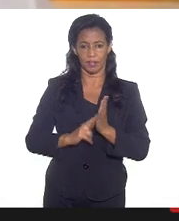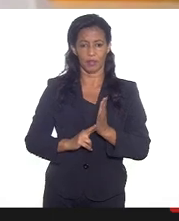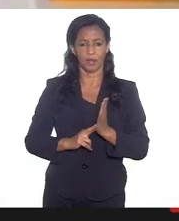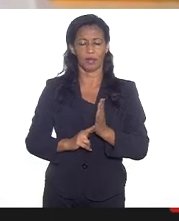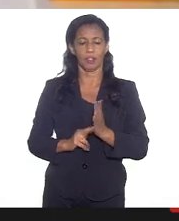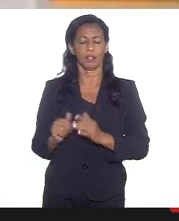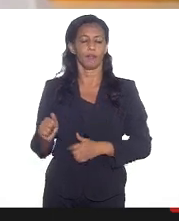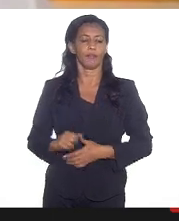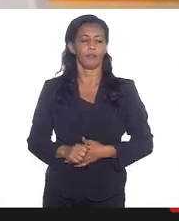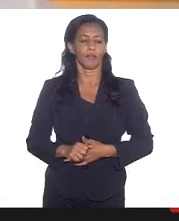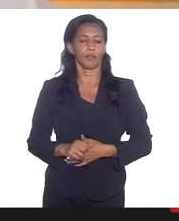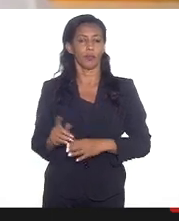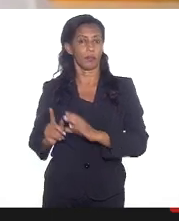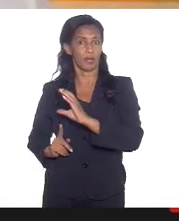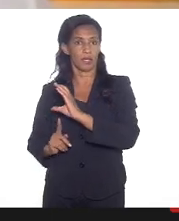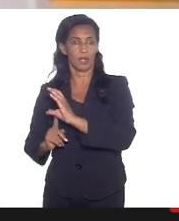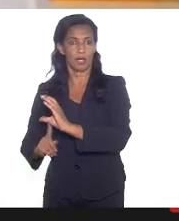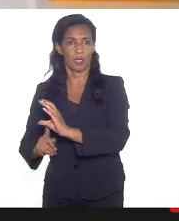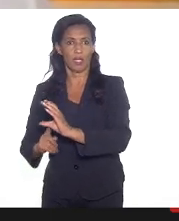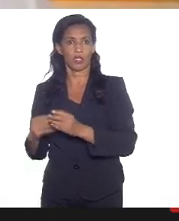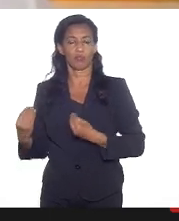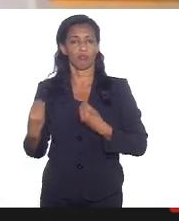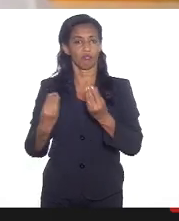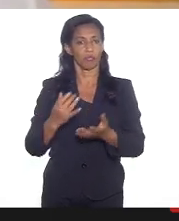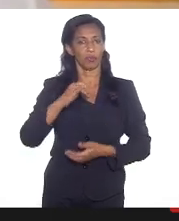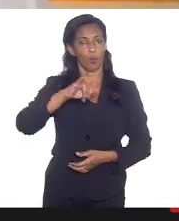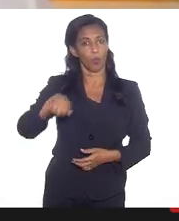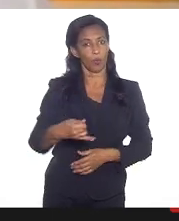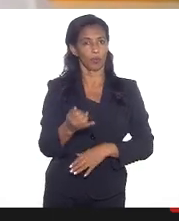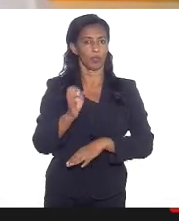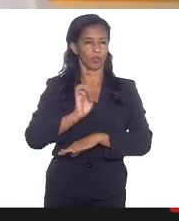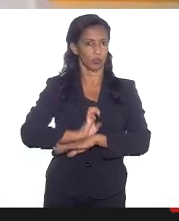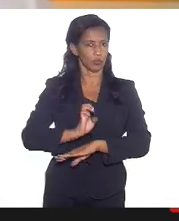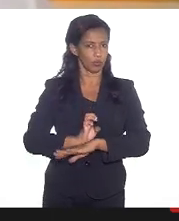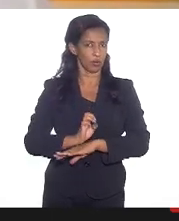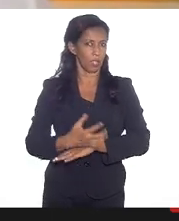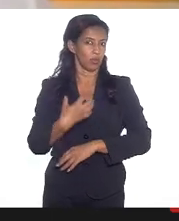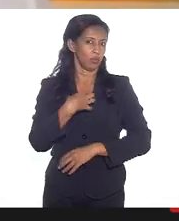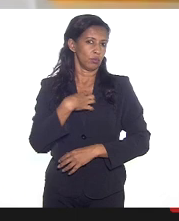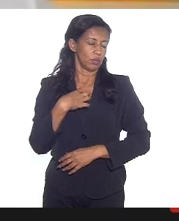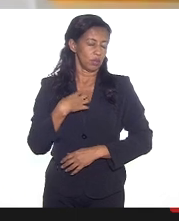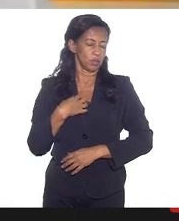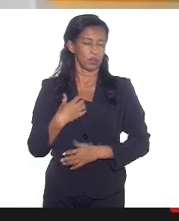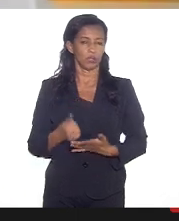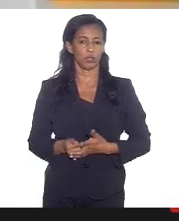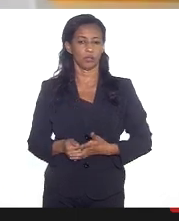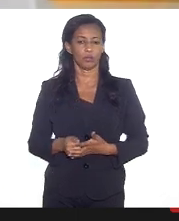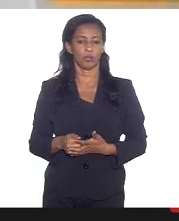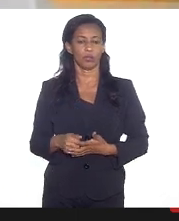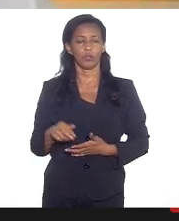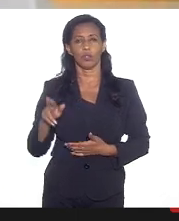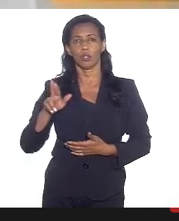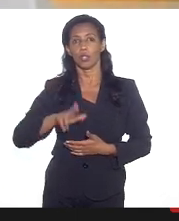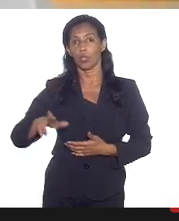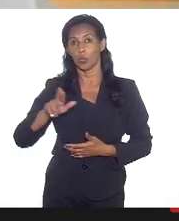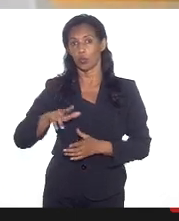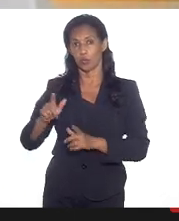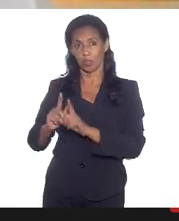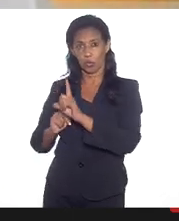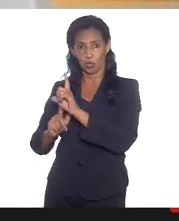cliente livre dará muita vantagem ao Estado, no sentido que os clientes